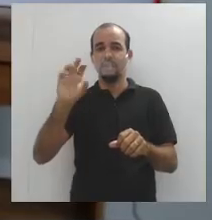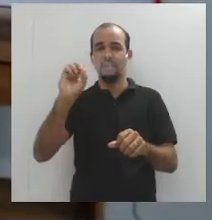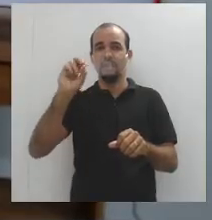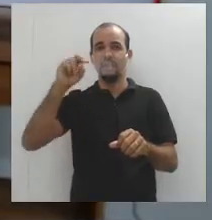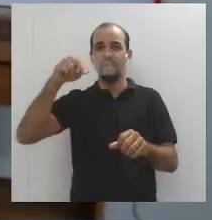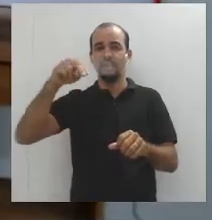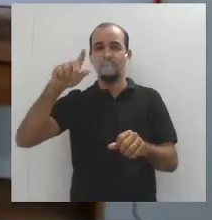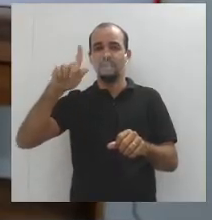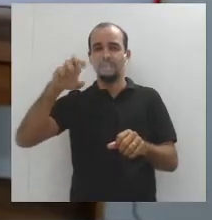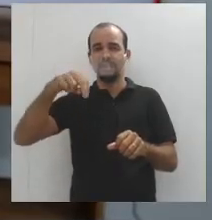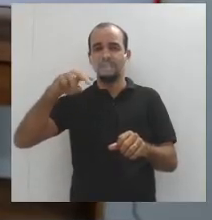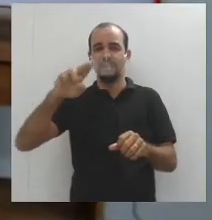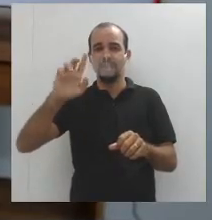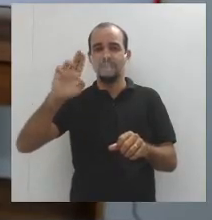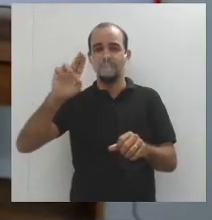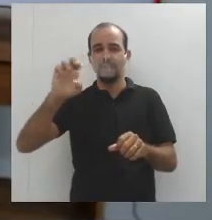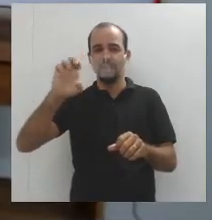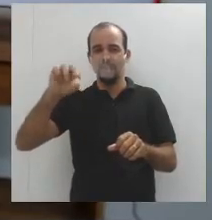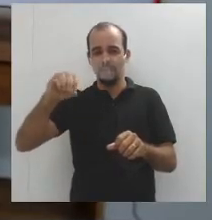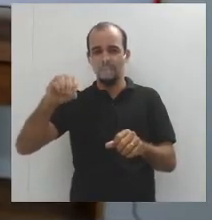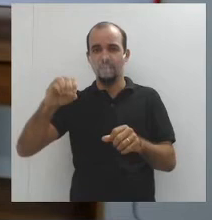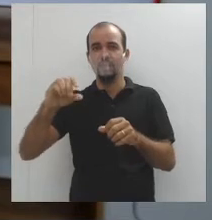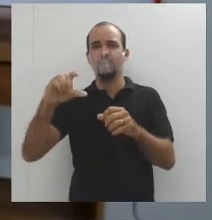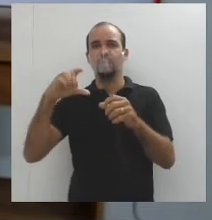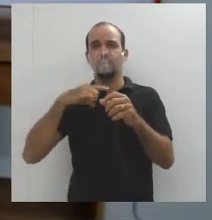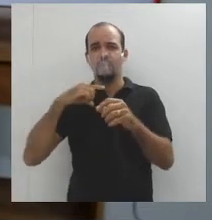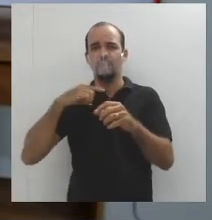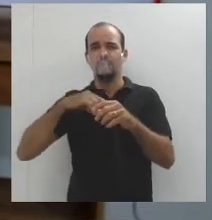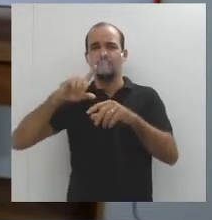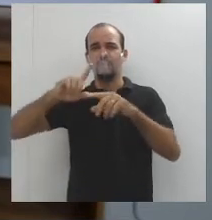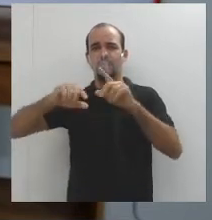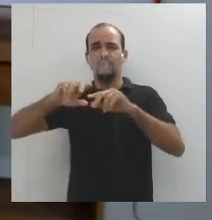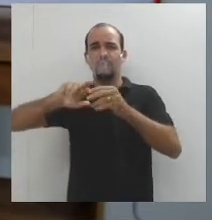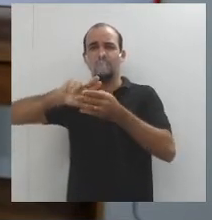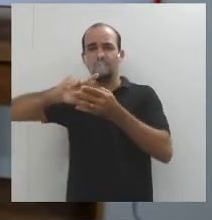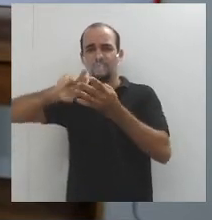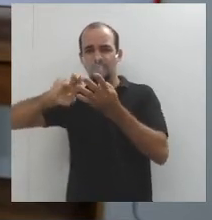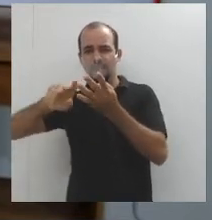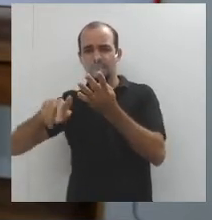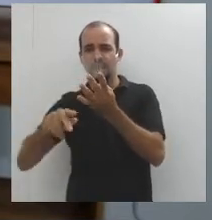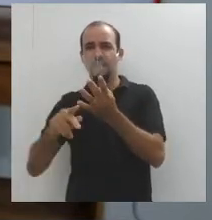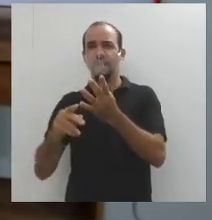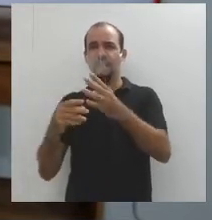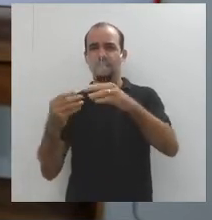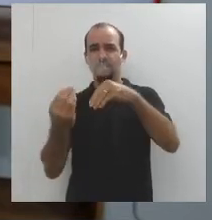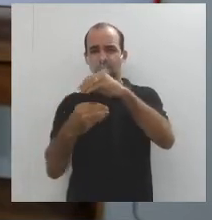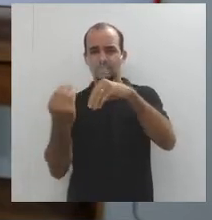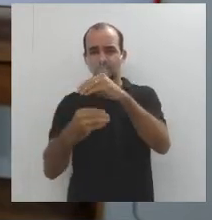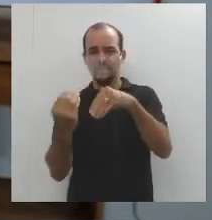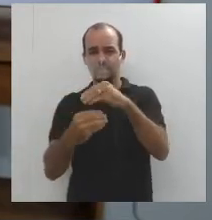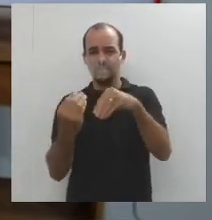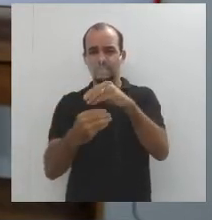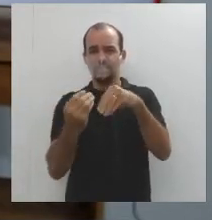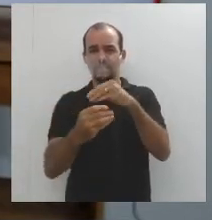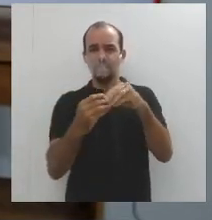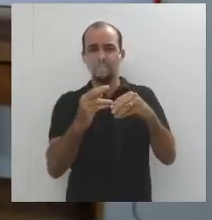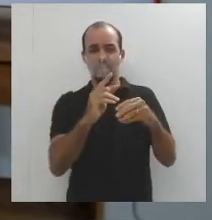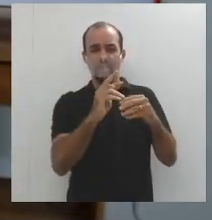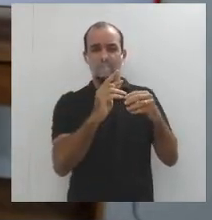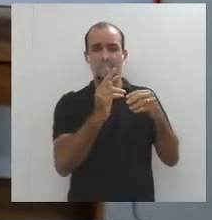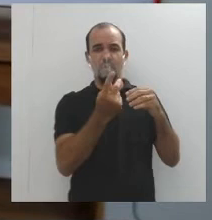pessoal. Olha só, quando eu tenho água e óleo, eu tenho duas fases líquidas,